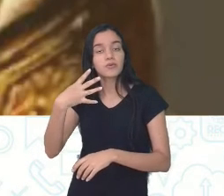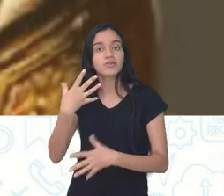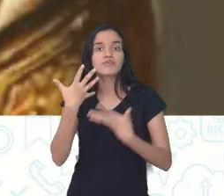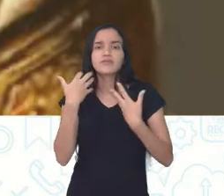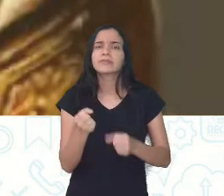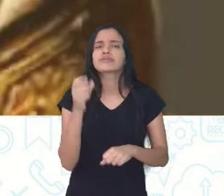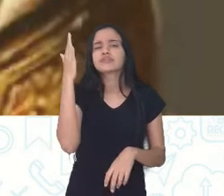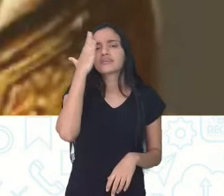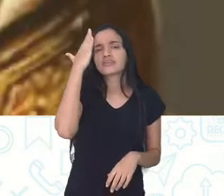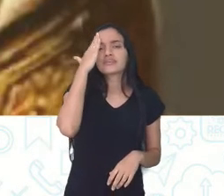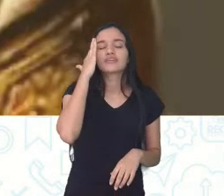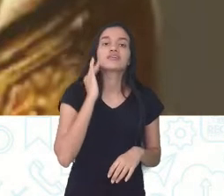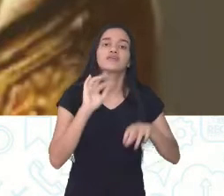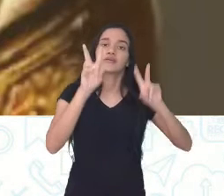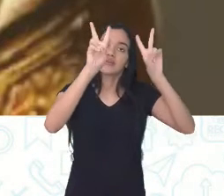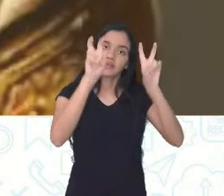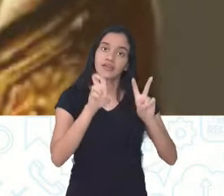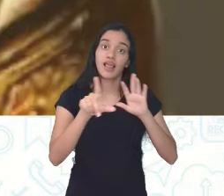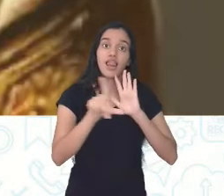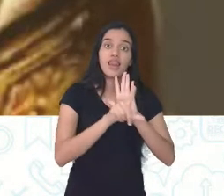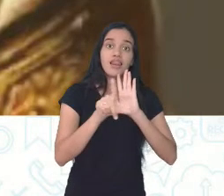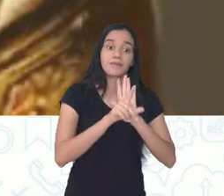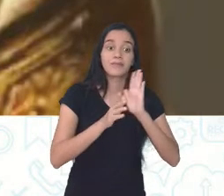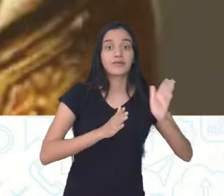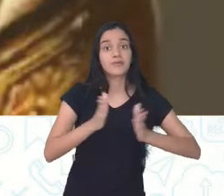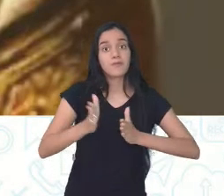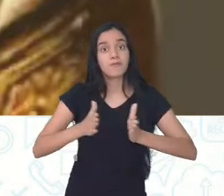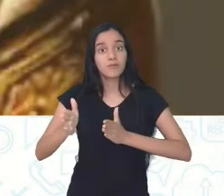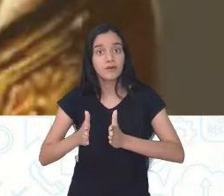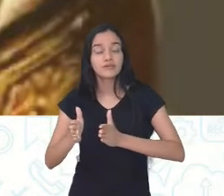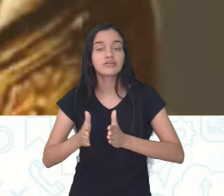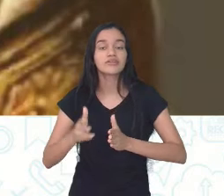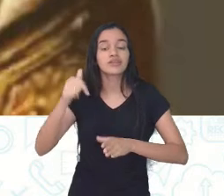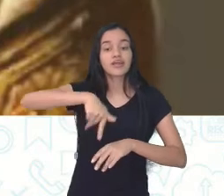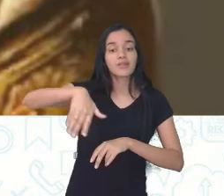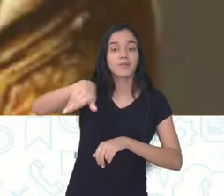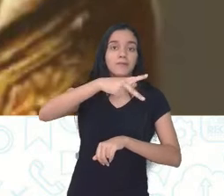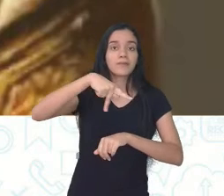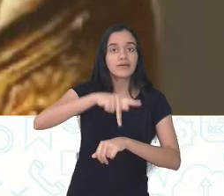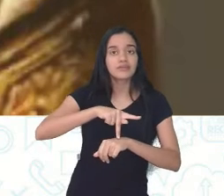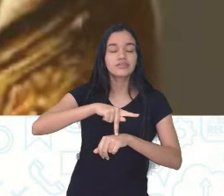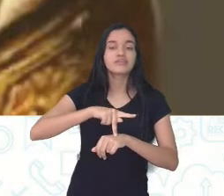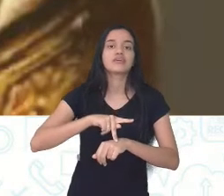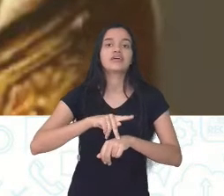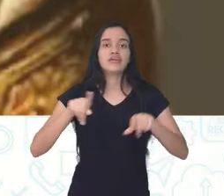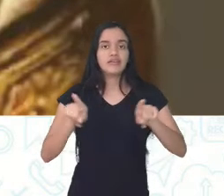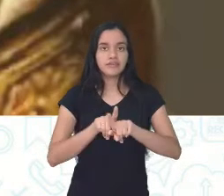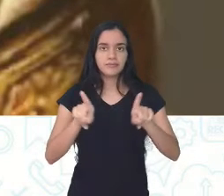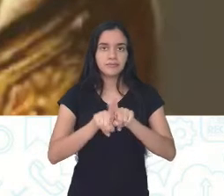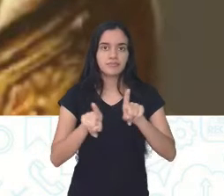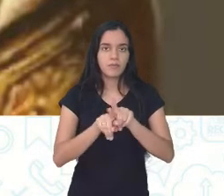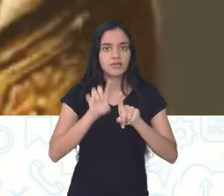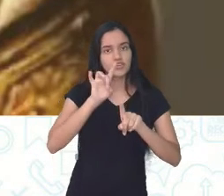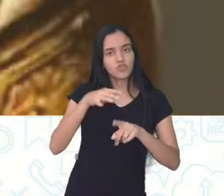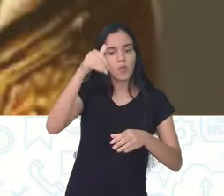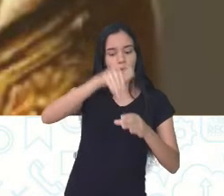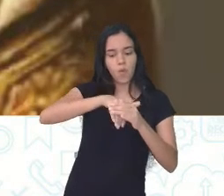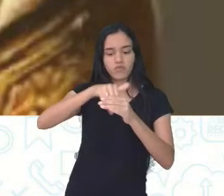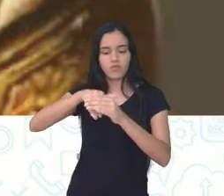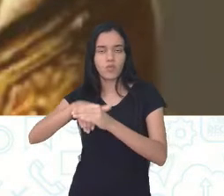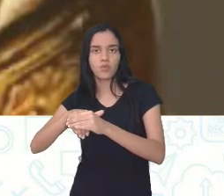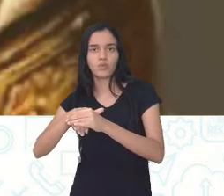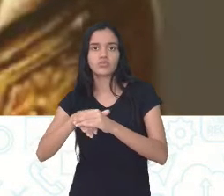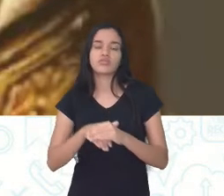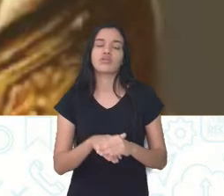Vamos entender. Definiu leis para o processo eleitoral no país. De acordo com ela, só poderiam votar os